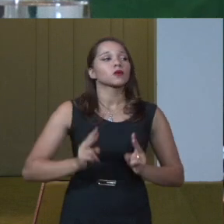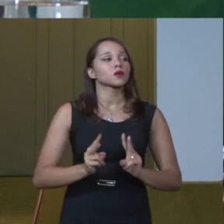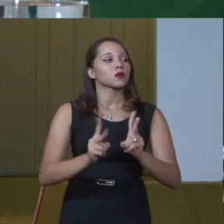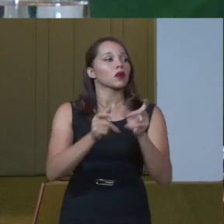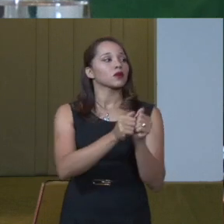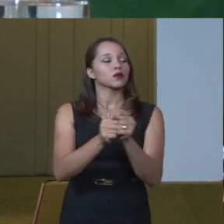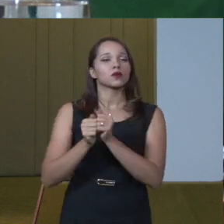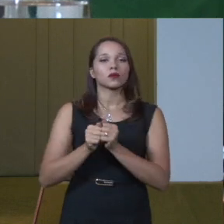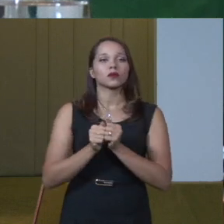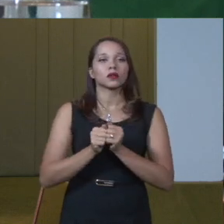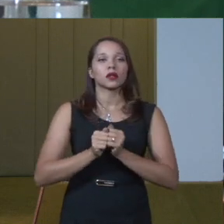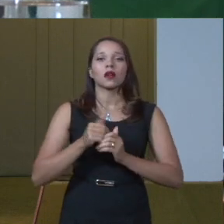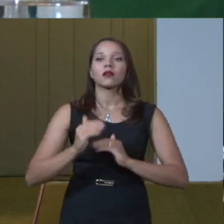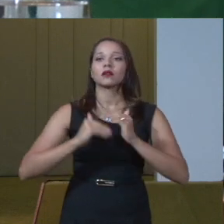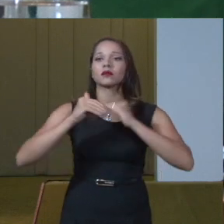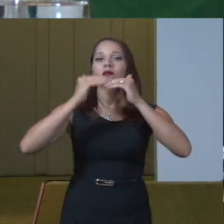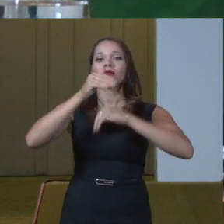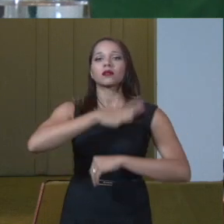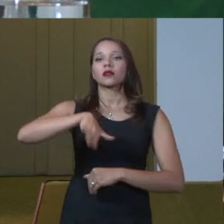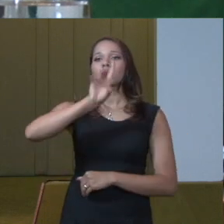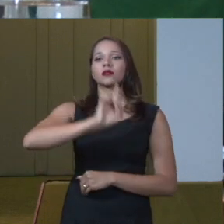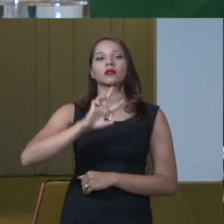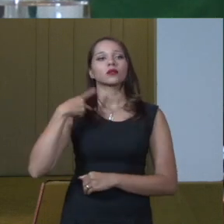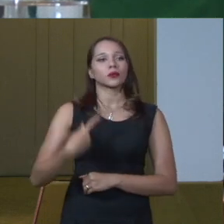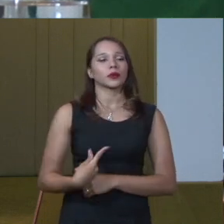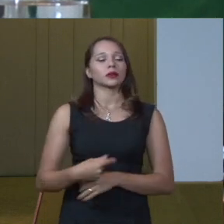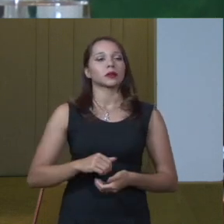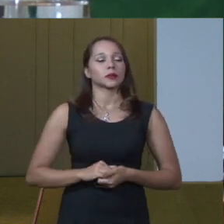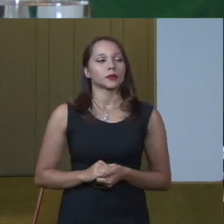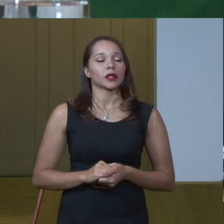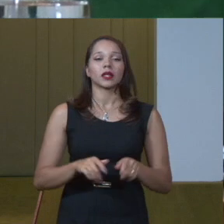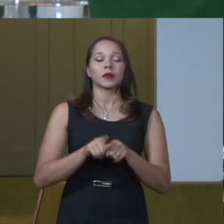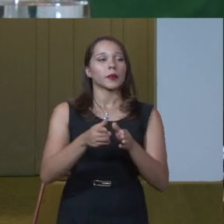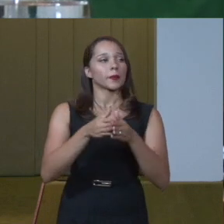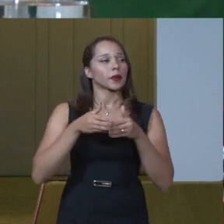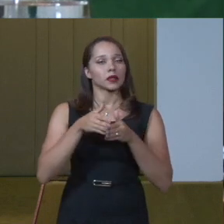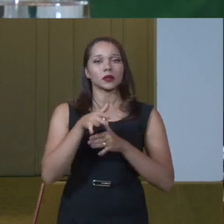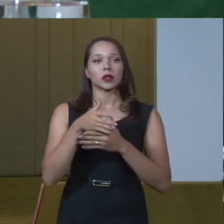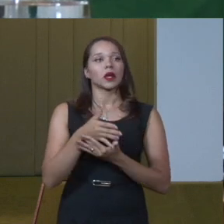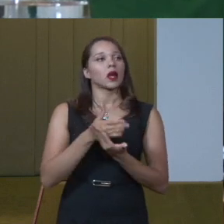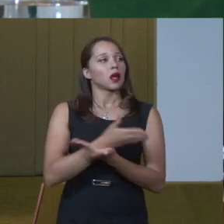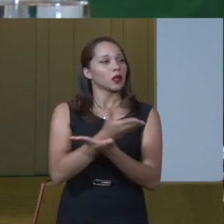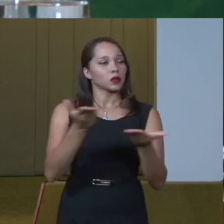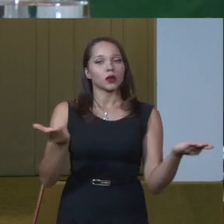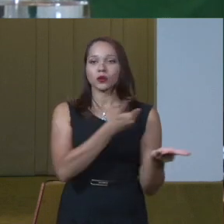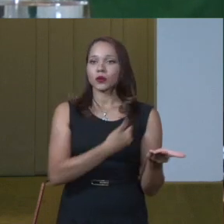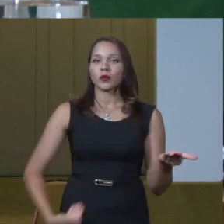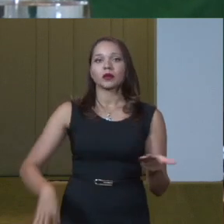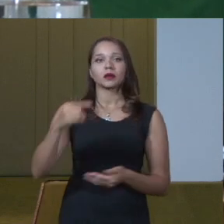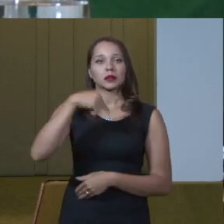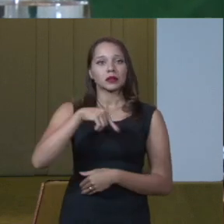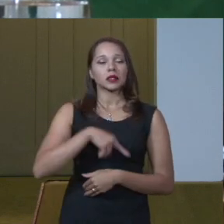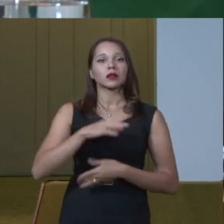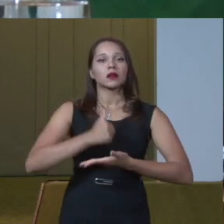trilhar juntos esse caminho de crescente cooperação na área de direitos humanos, que peço a todos e todos os governos aqui